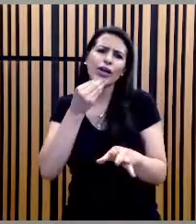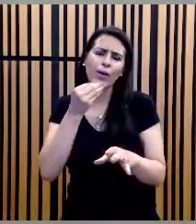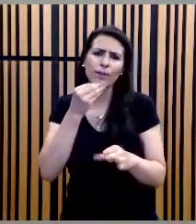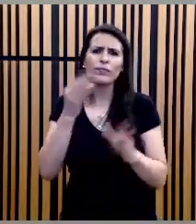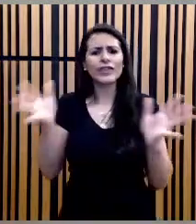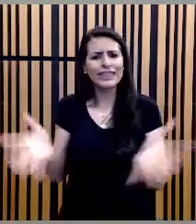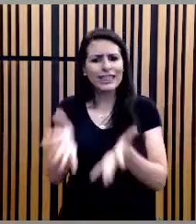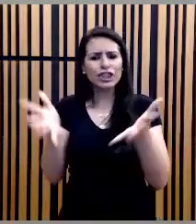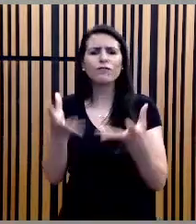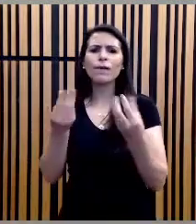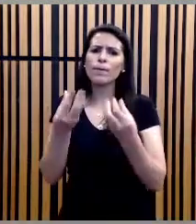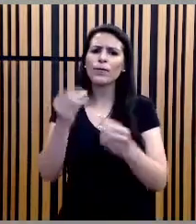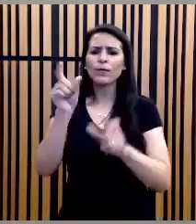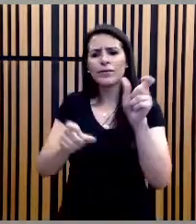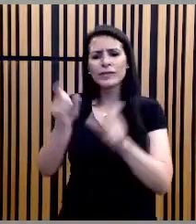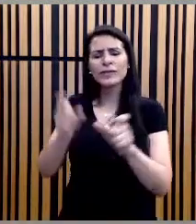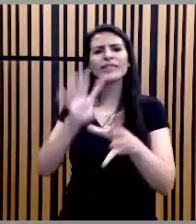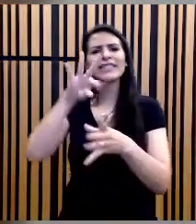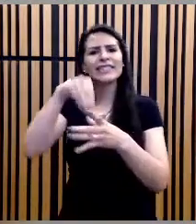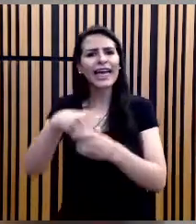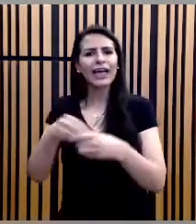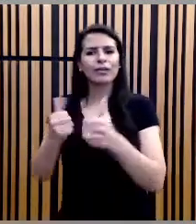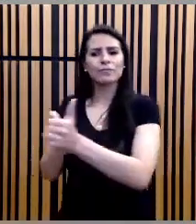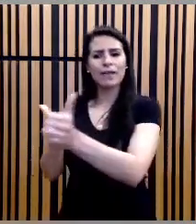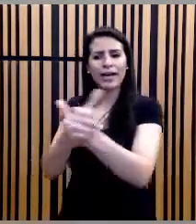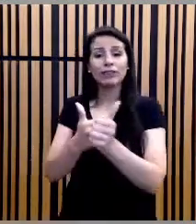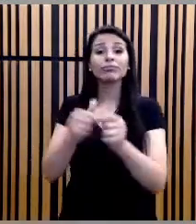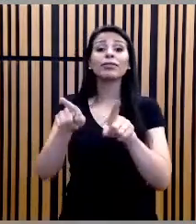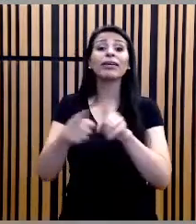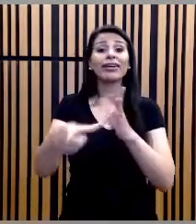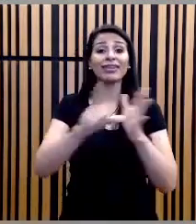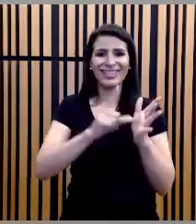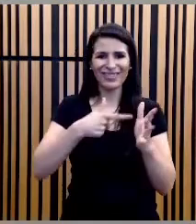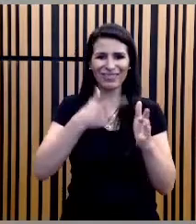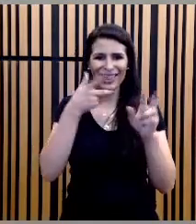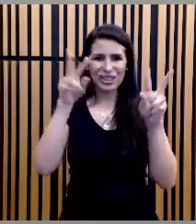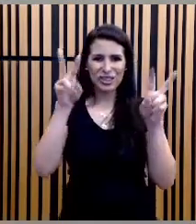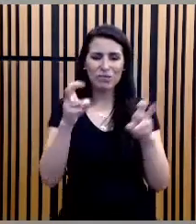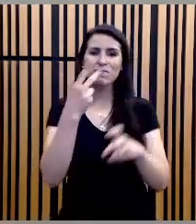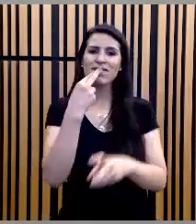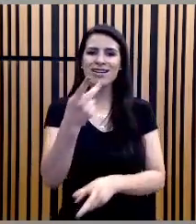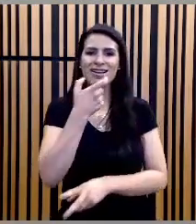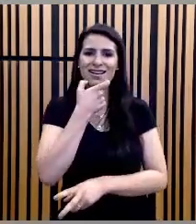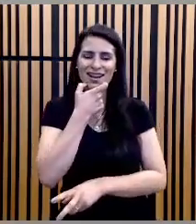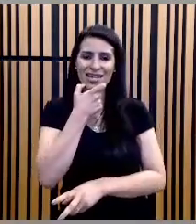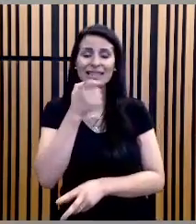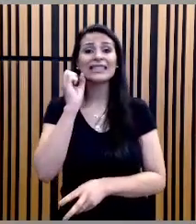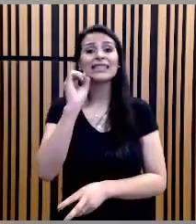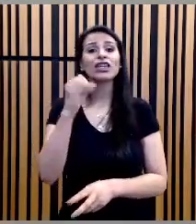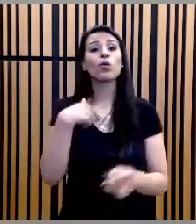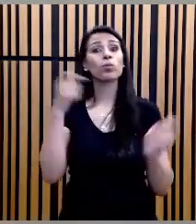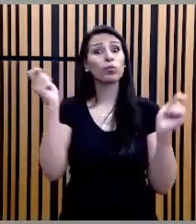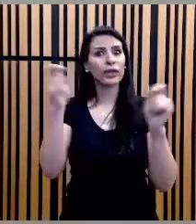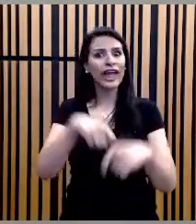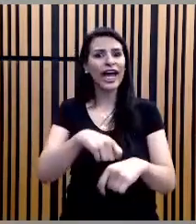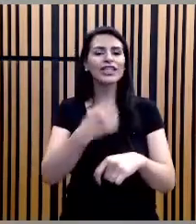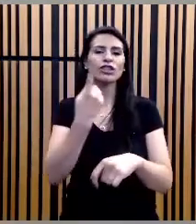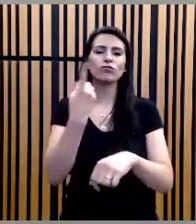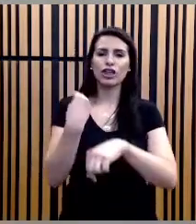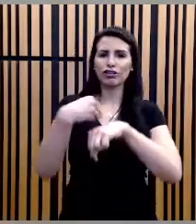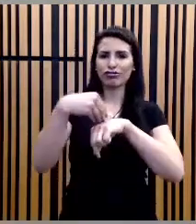quem está no nosso redor, né? E eu falei de inglês antes para vocês, né? Se eu puder deixar uma dica, pessoal, nessa